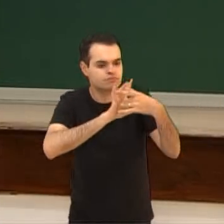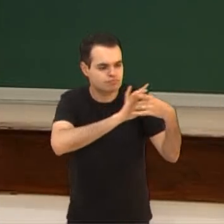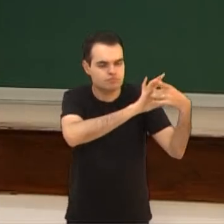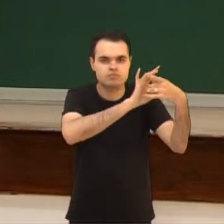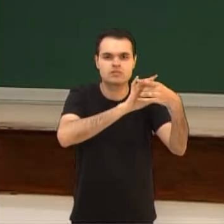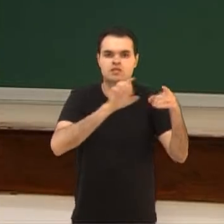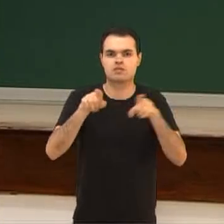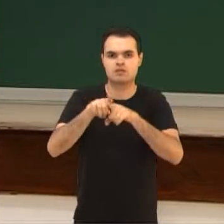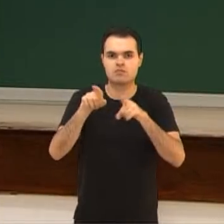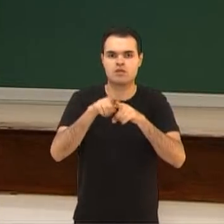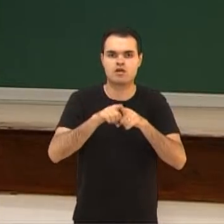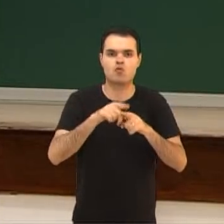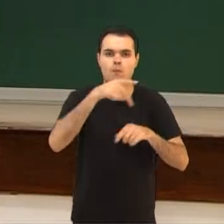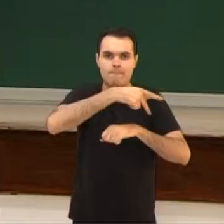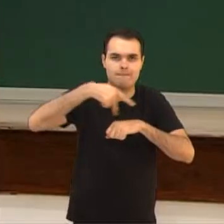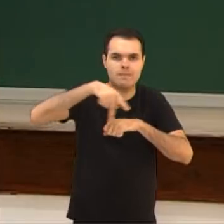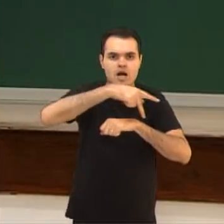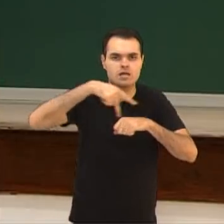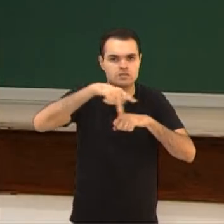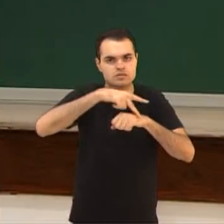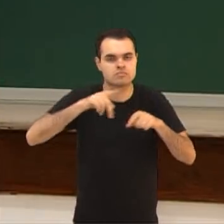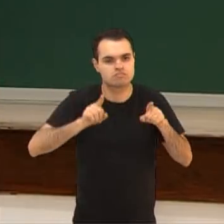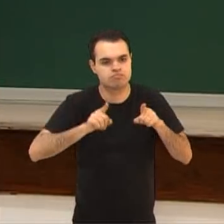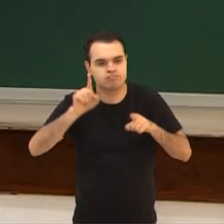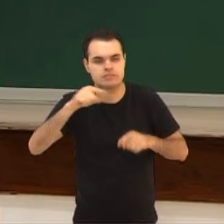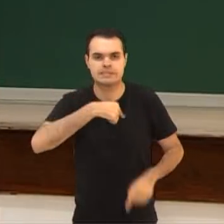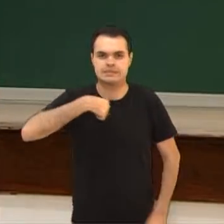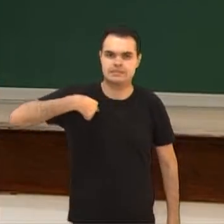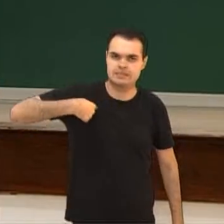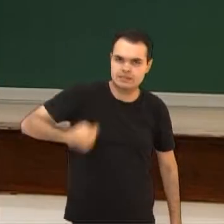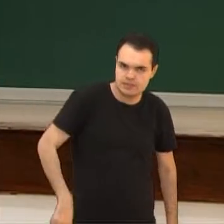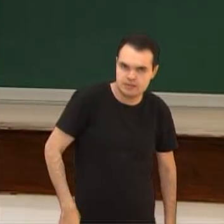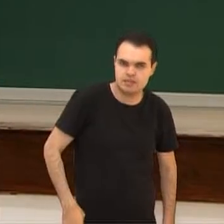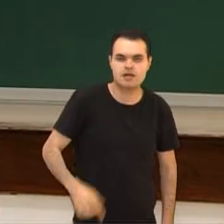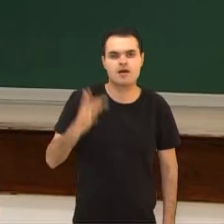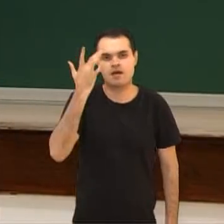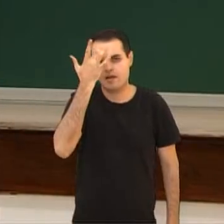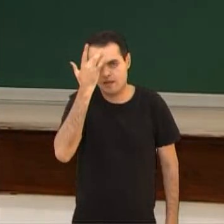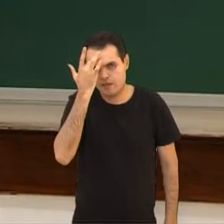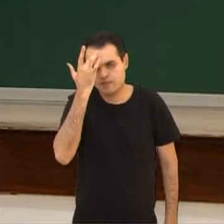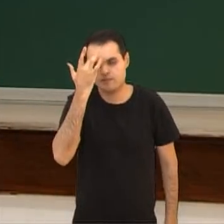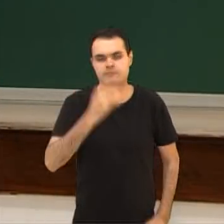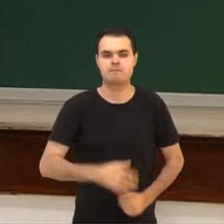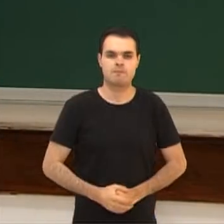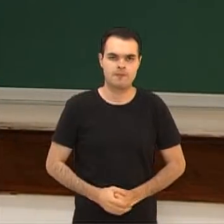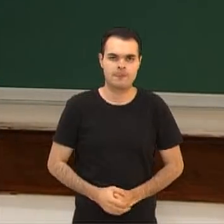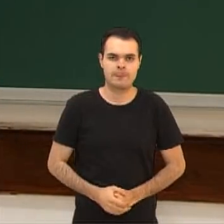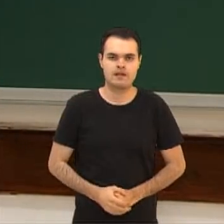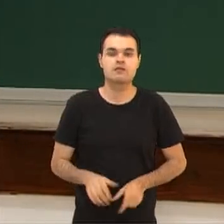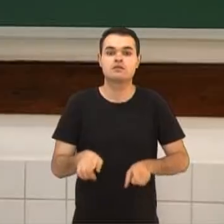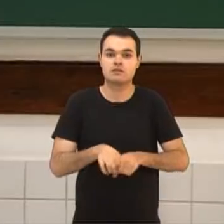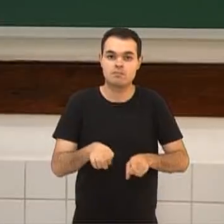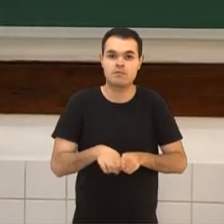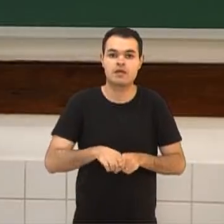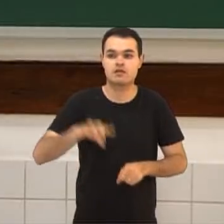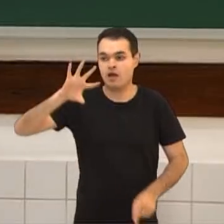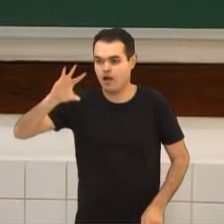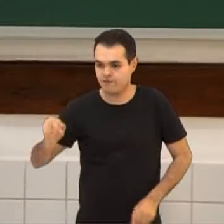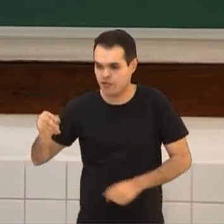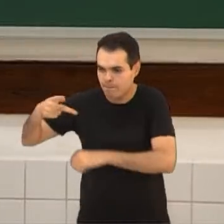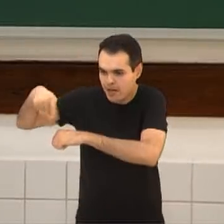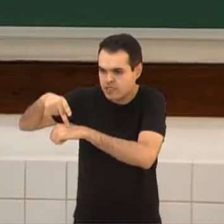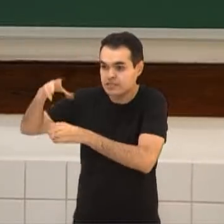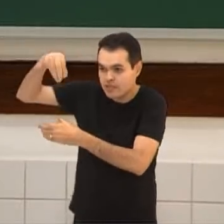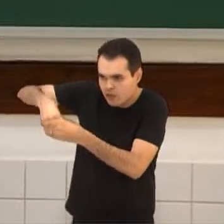e com países emergentes, como por exemplo China e Índia, além de países africanos e países